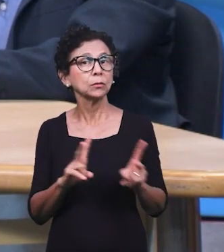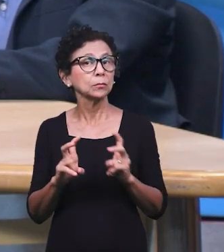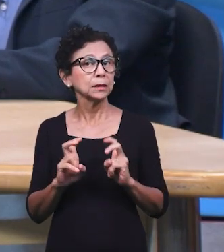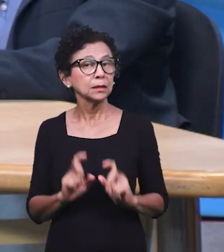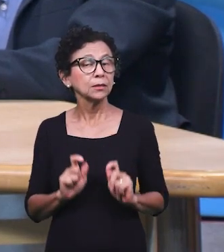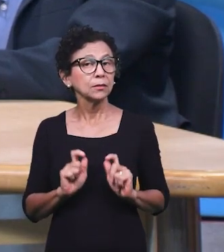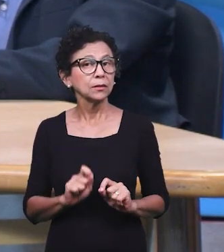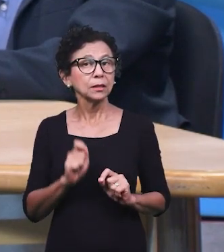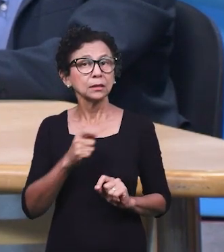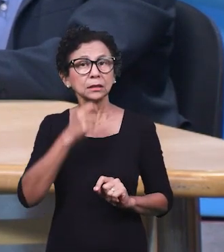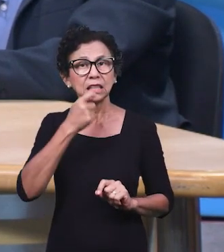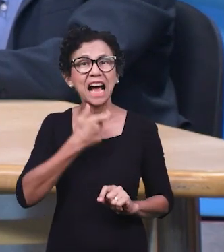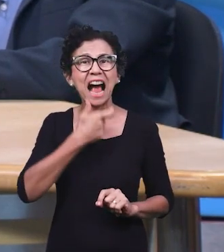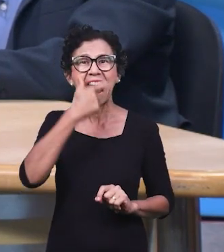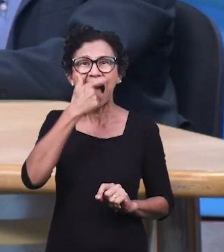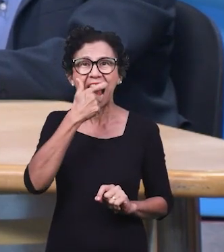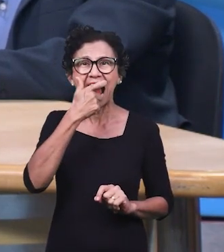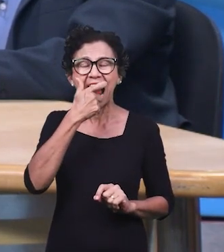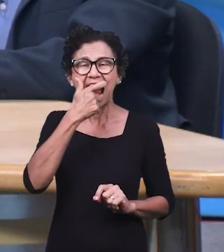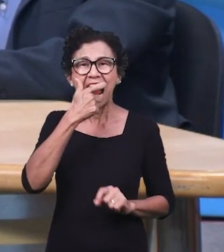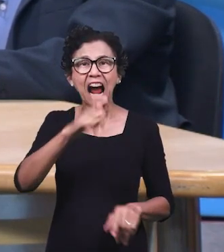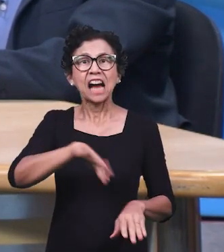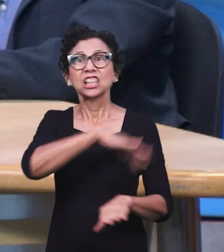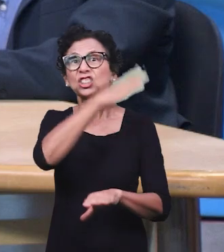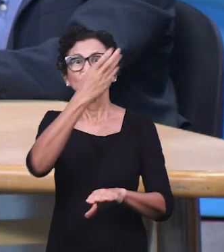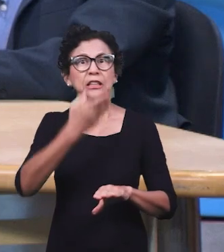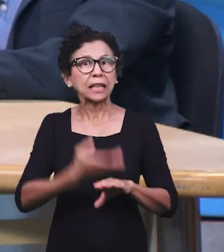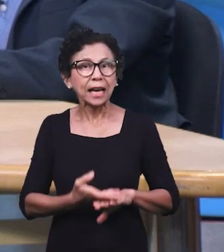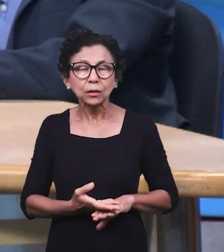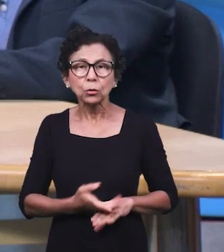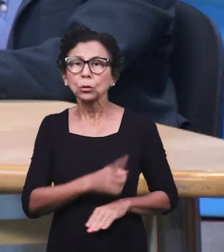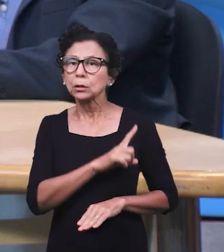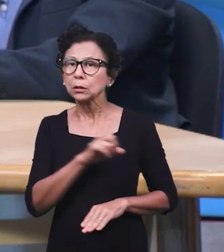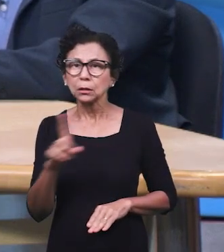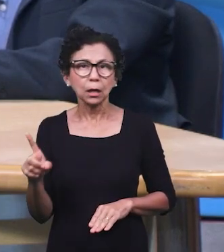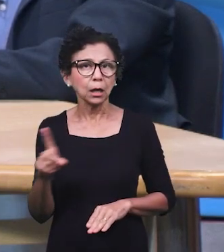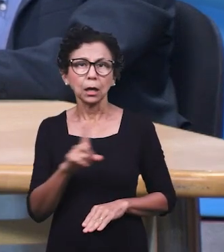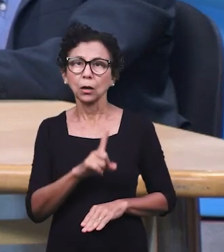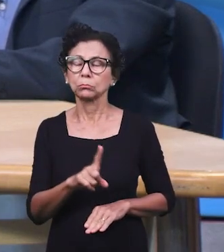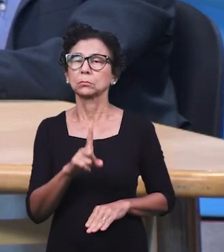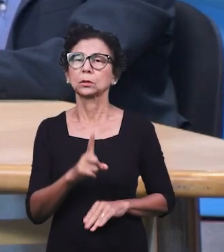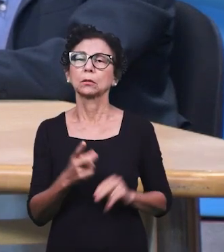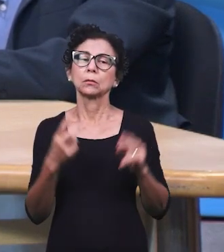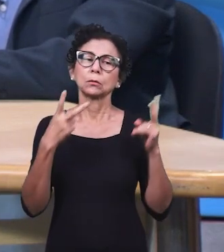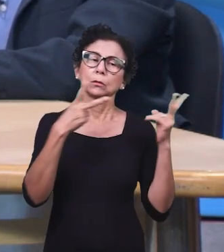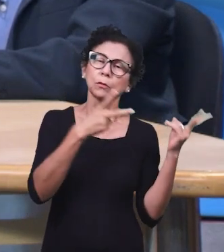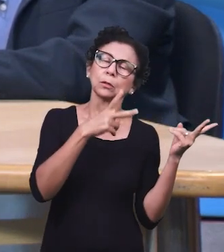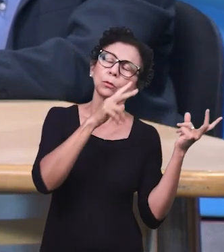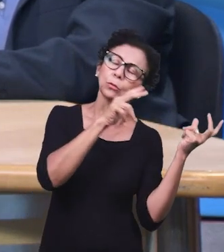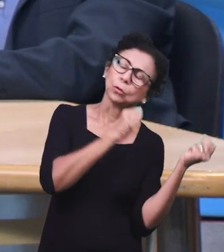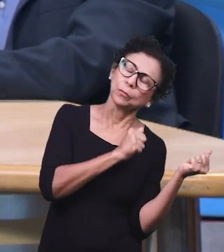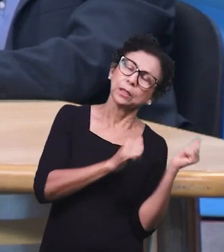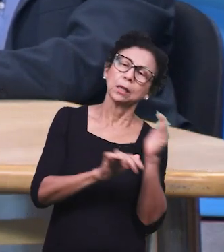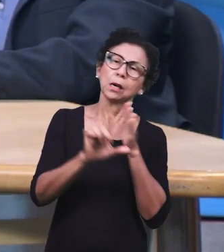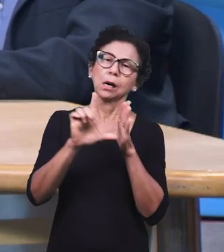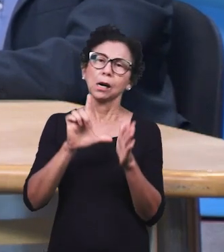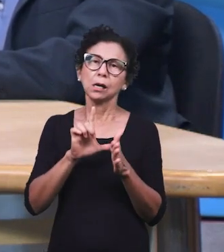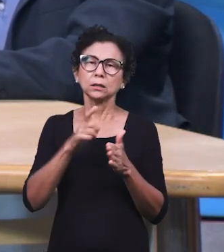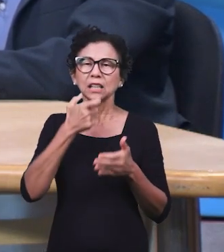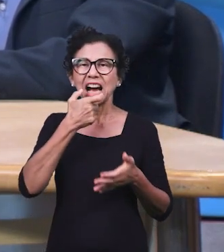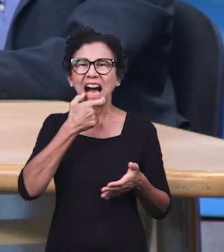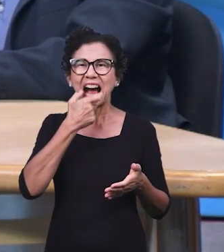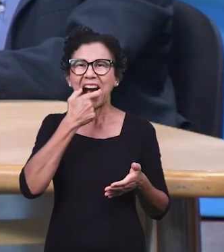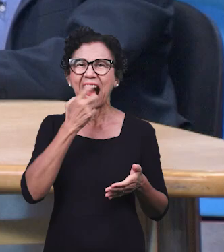de próteses que não são retiradas. Então, é muito importante retirar a prótese para dormir. Funciona como